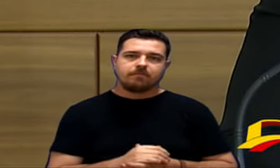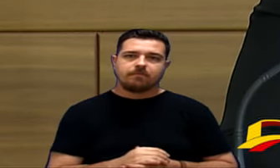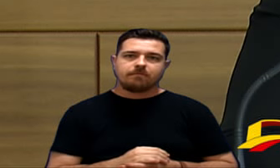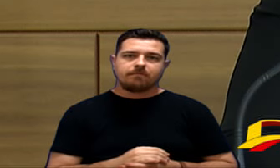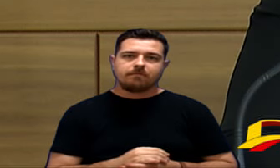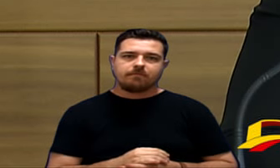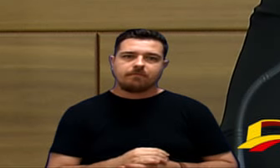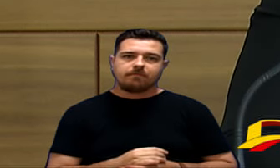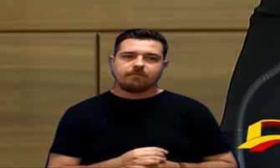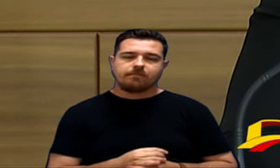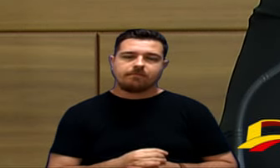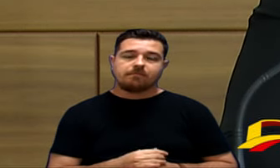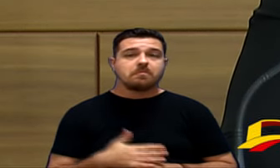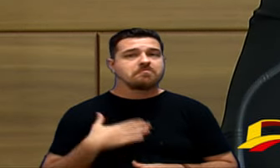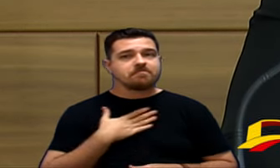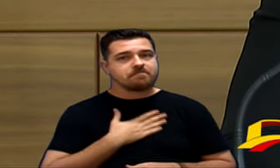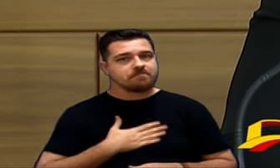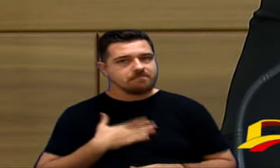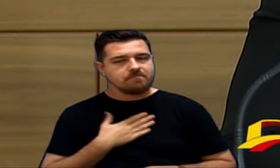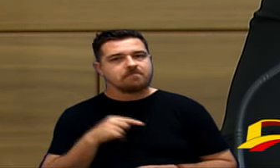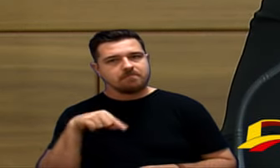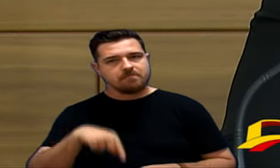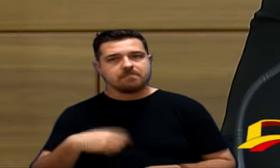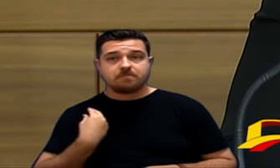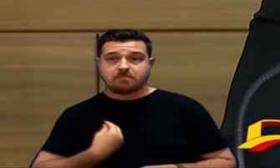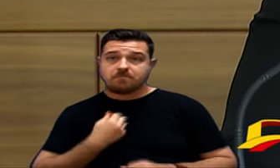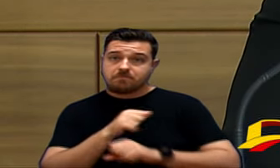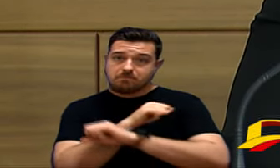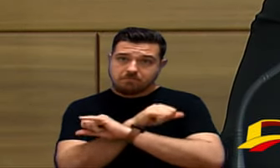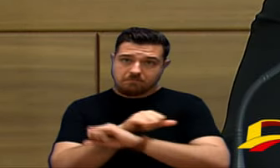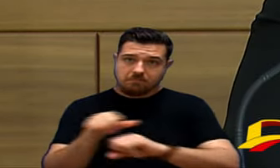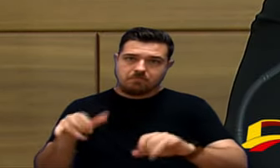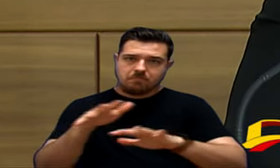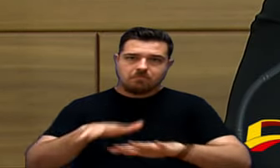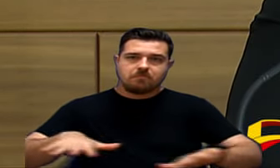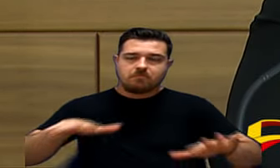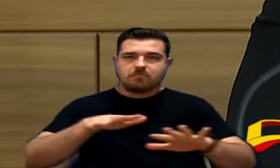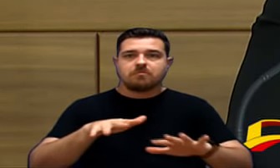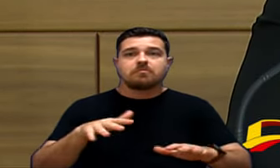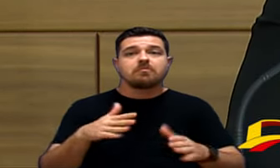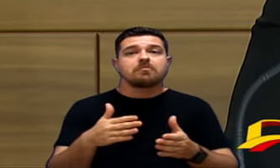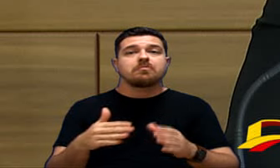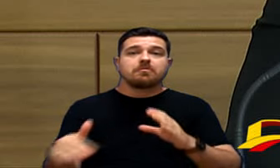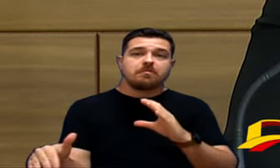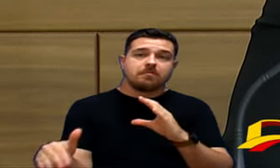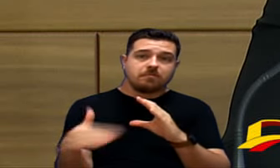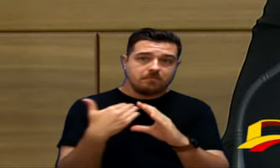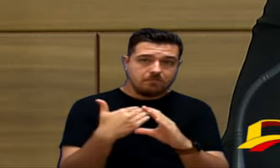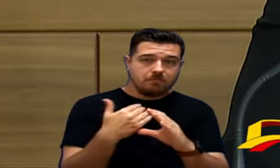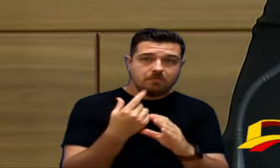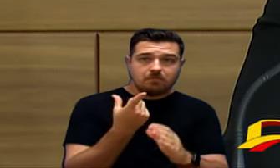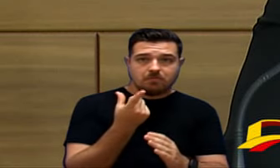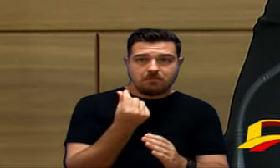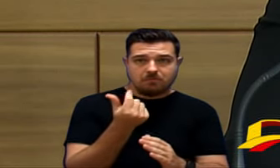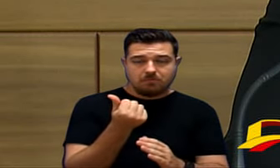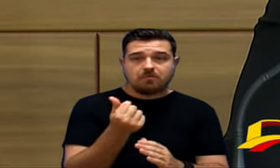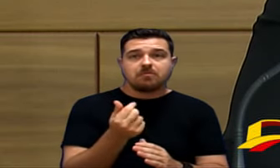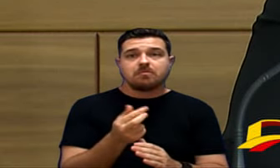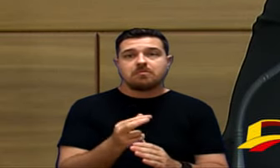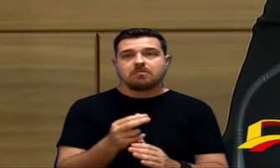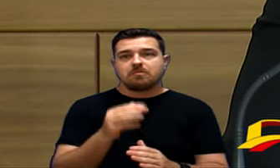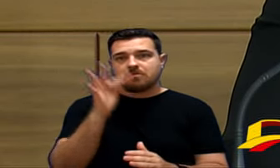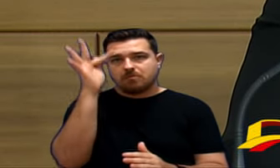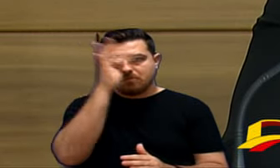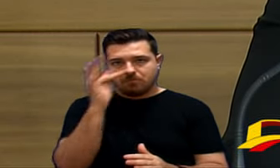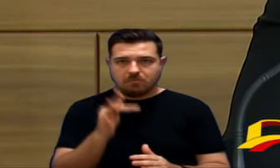eh uma satisfação imensa aqui informá-los aqueles que não sabem nós recebemos recentemente do governo federal um grande apoiador